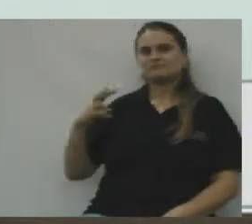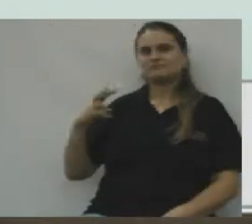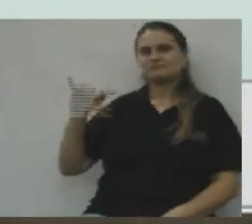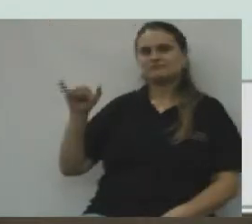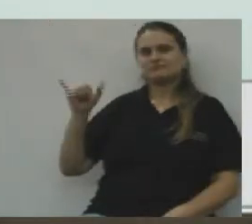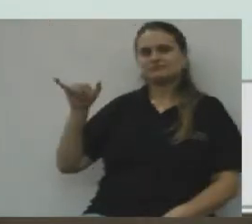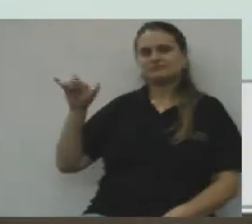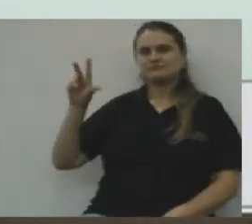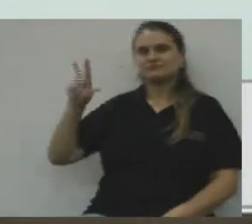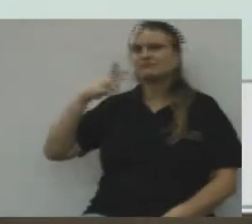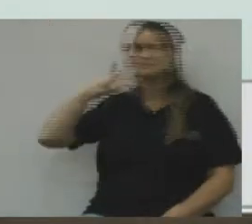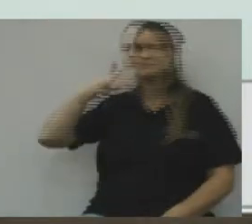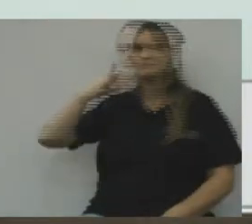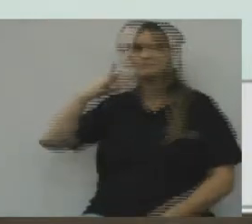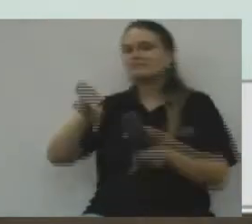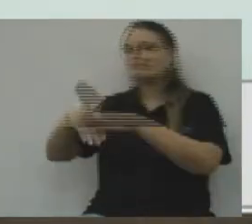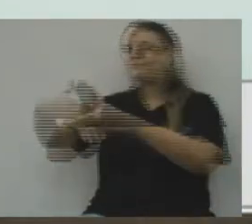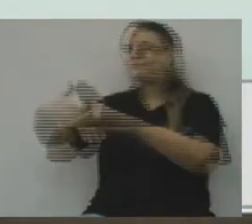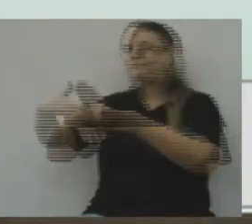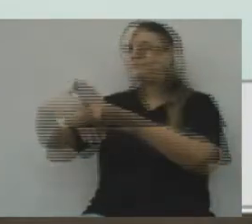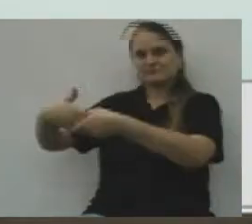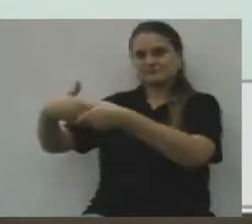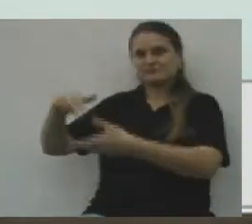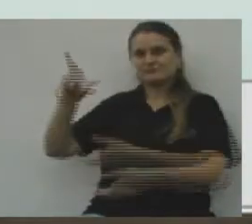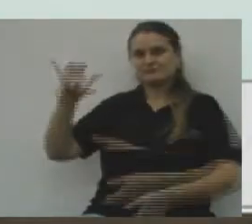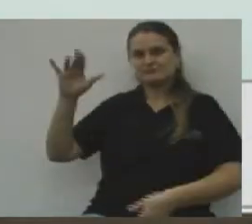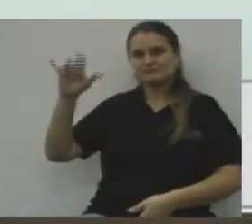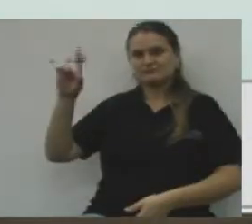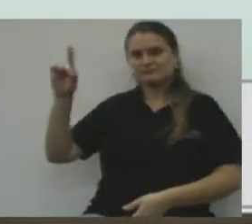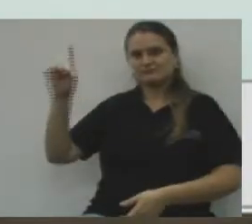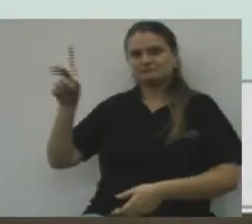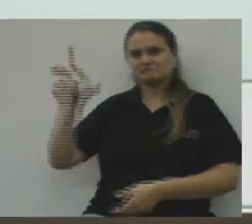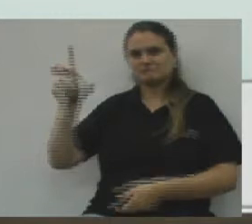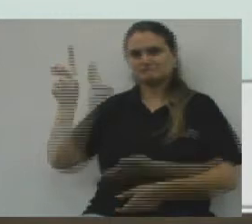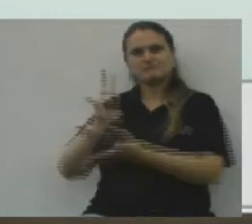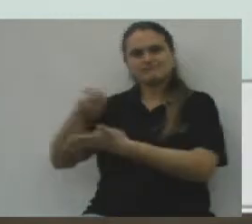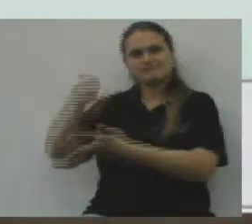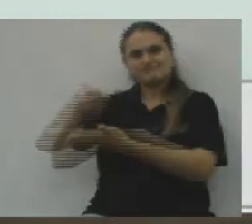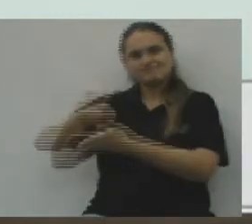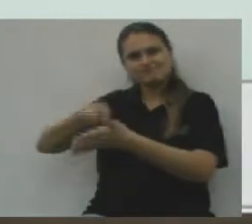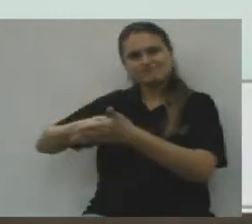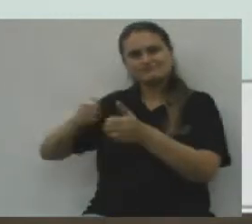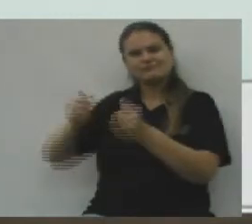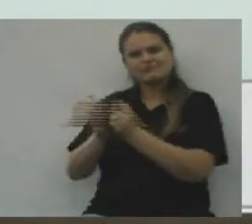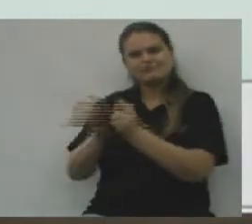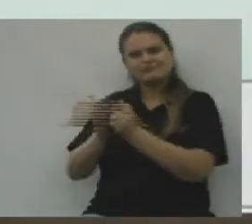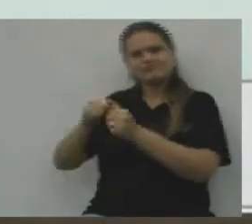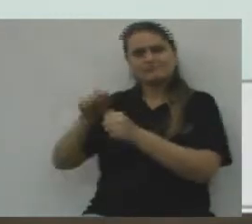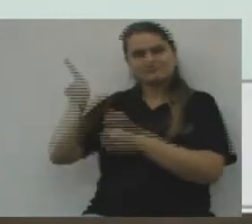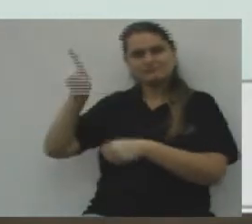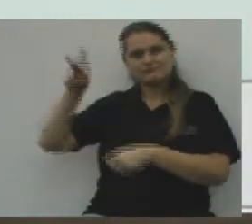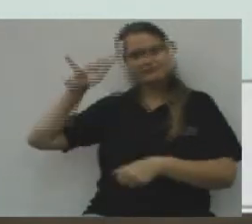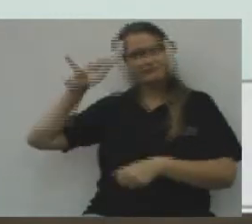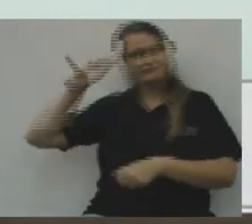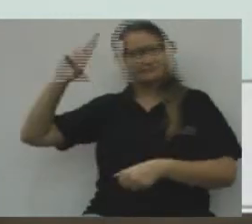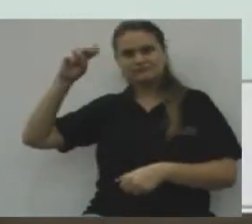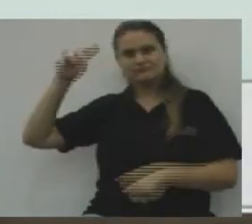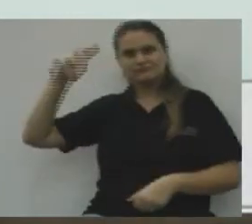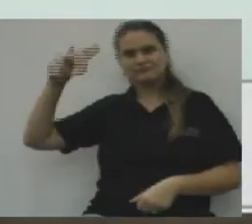também dar os parabéns, porque eu sei da tua luta, junto com a equipe do núcleo, junto com todas as